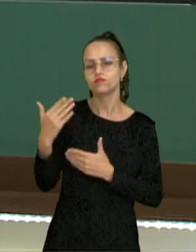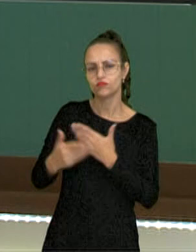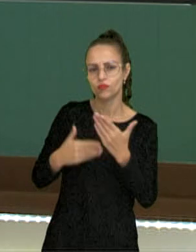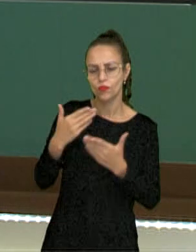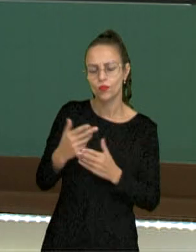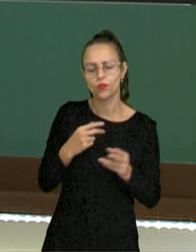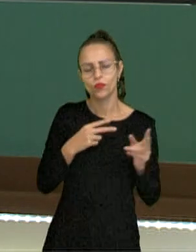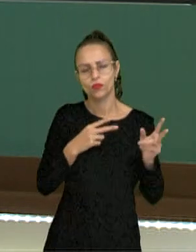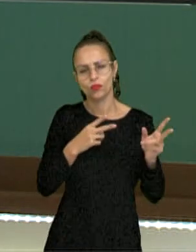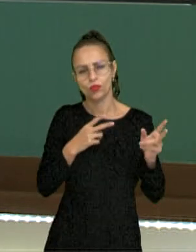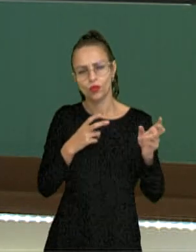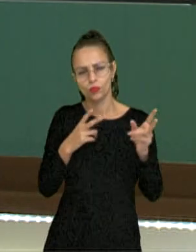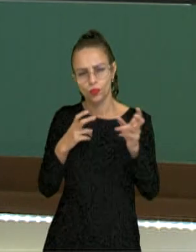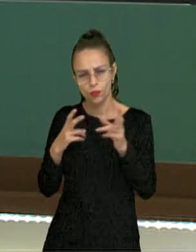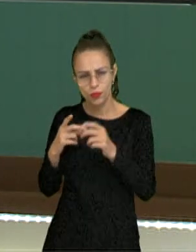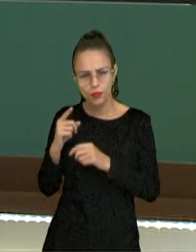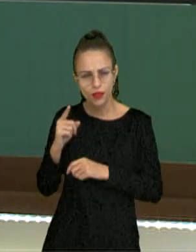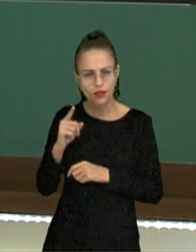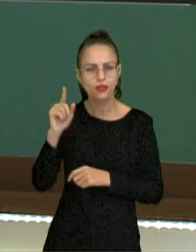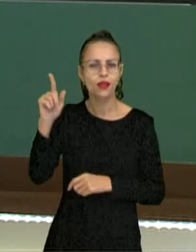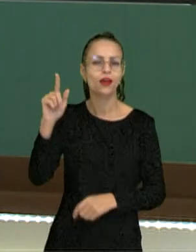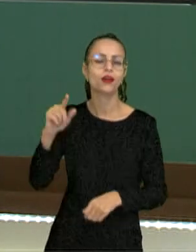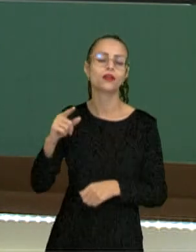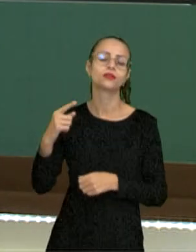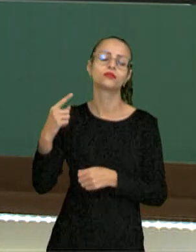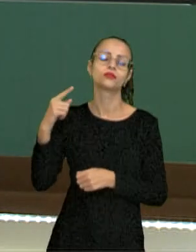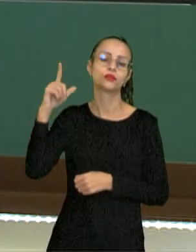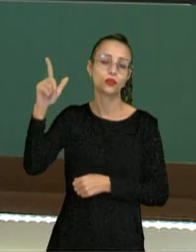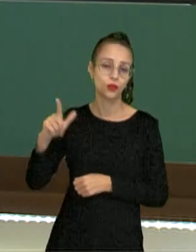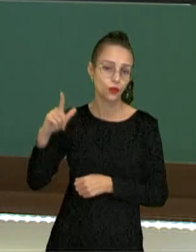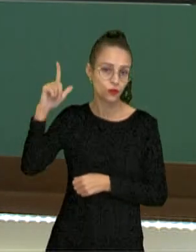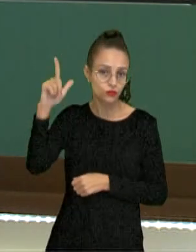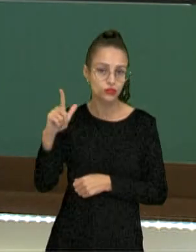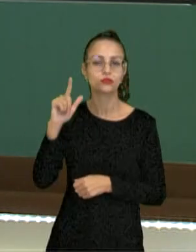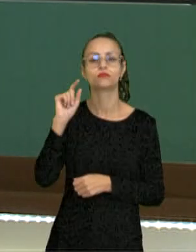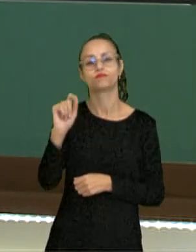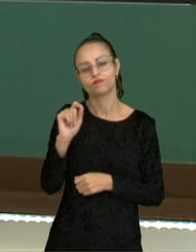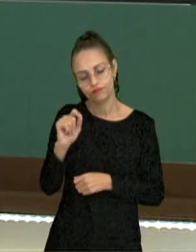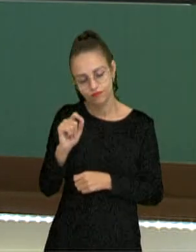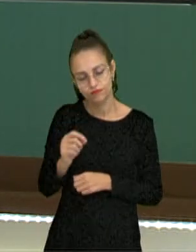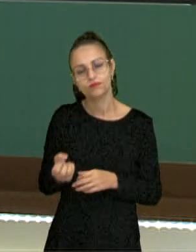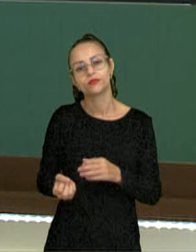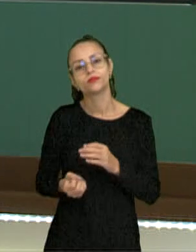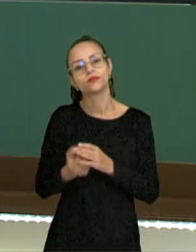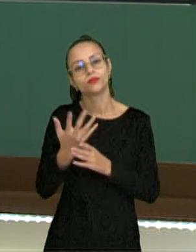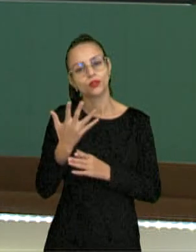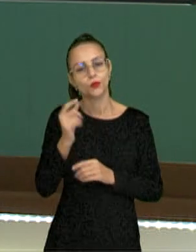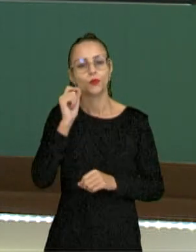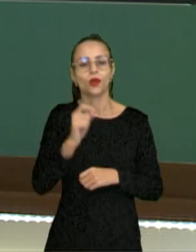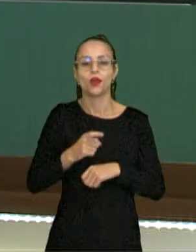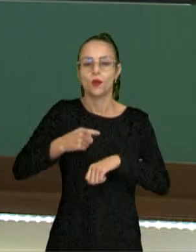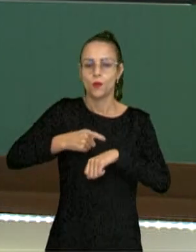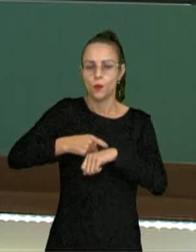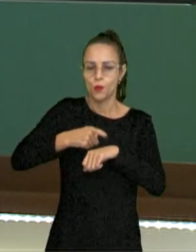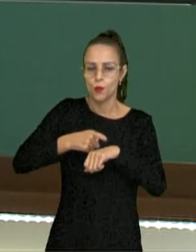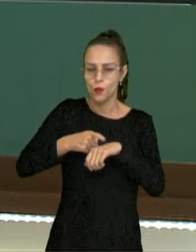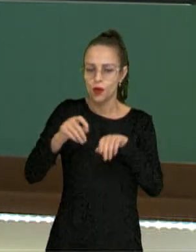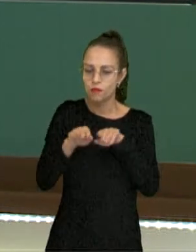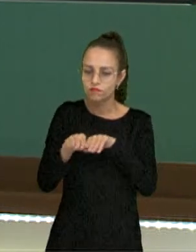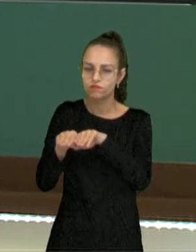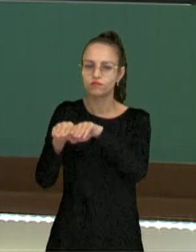no Observatório de Greenwich, em Londres, então, a partir daí, se estabelecem os fusos horários e